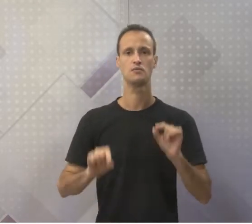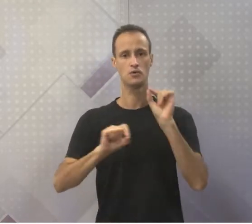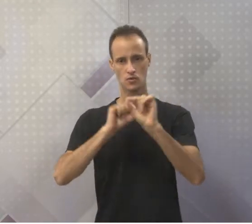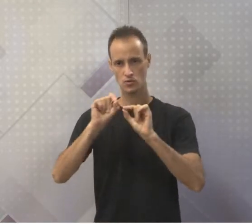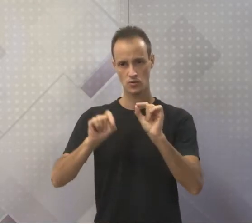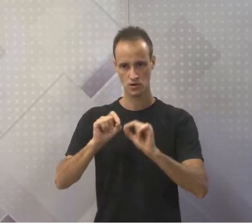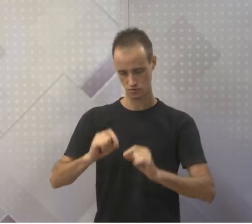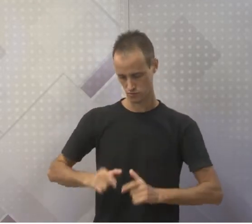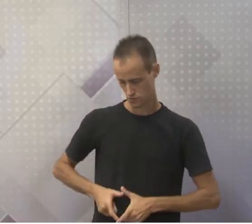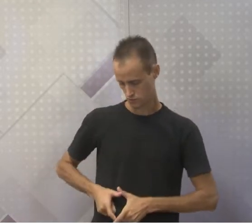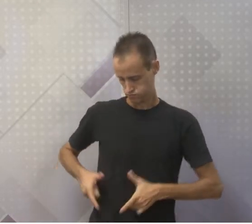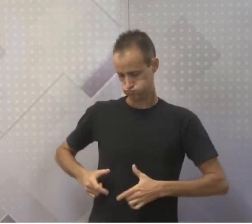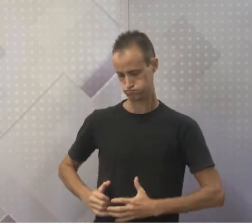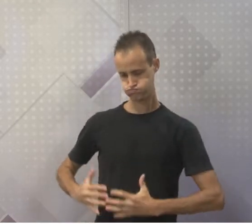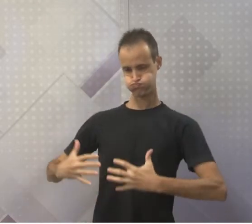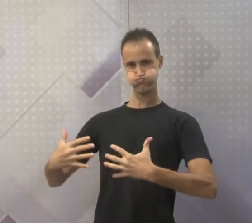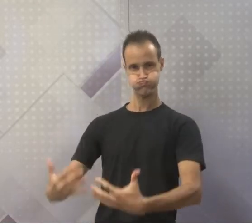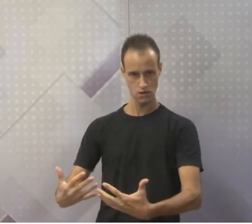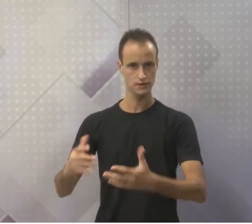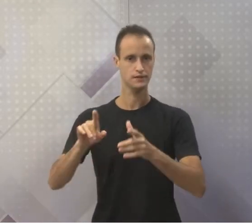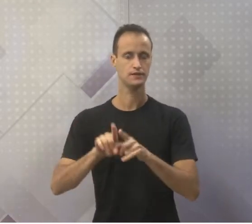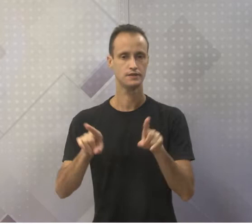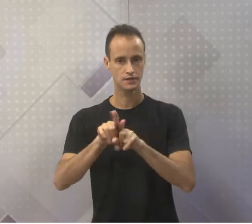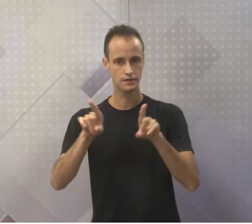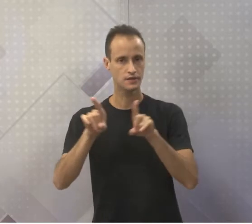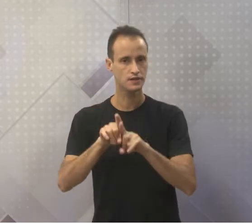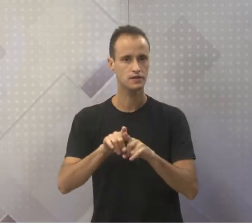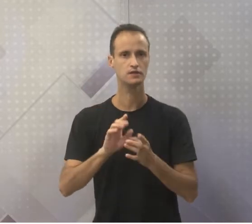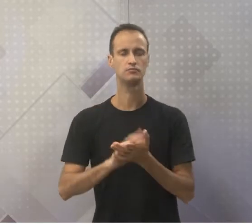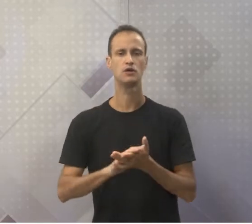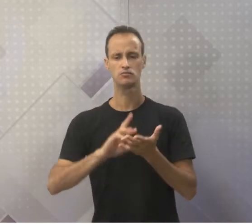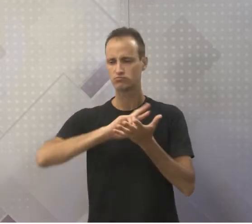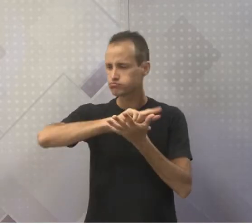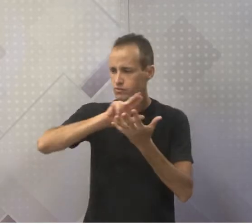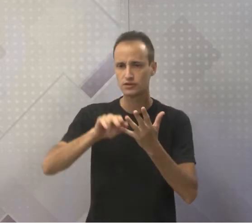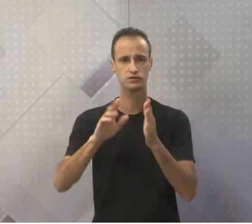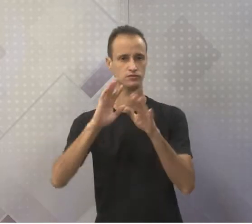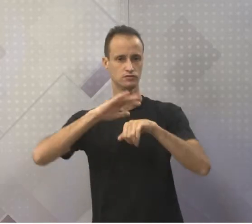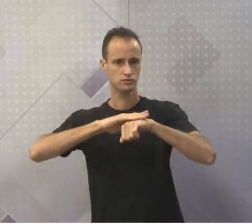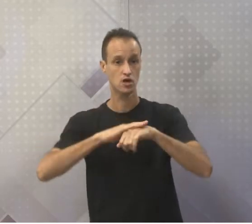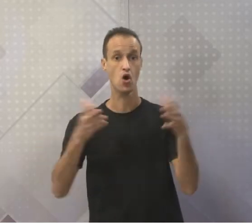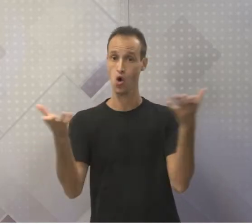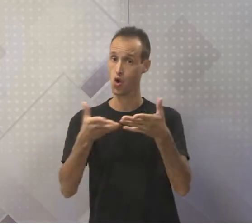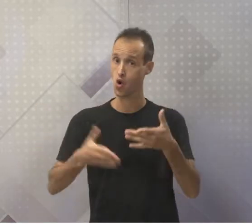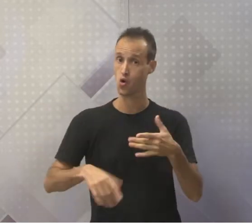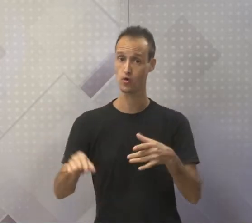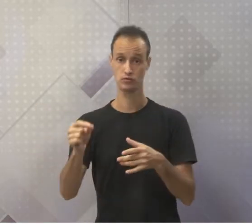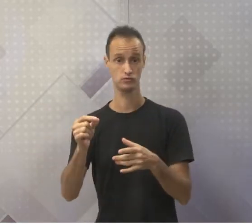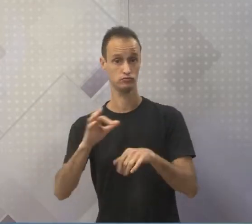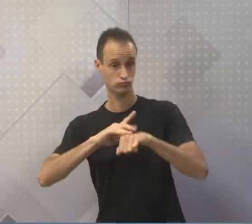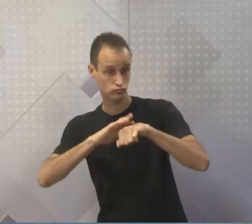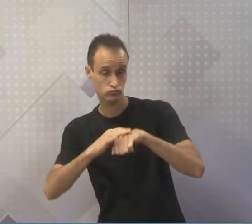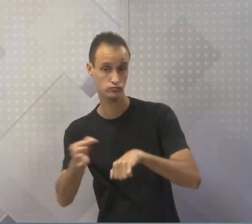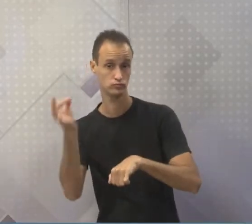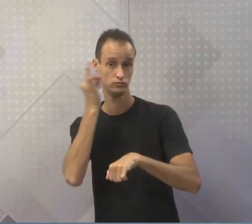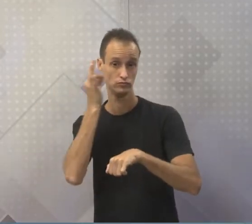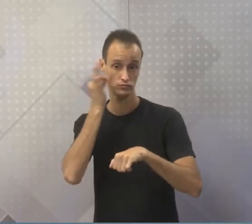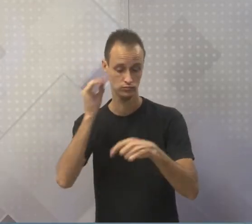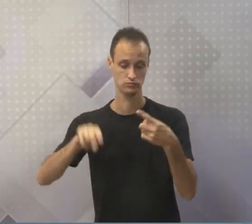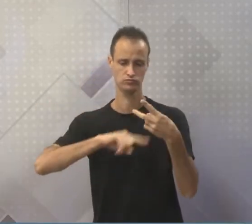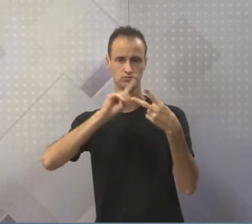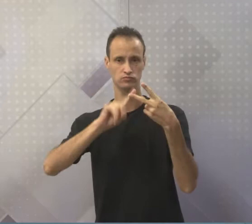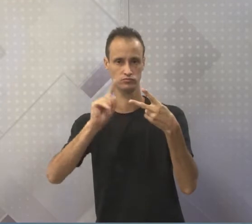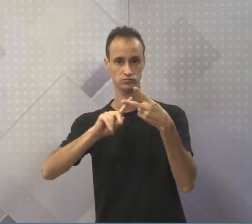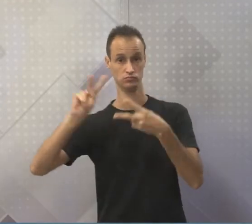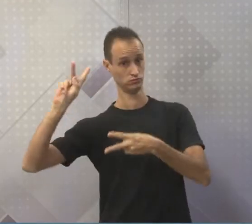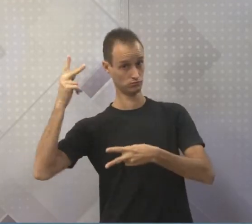esquistossomose. Vamos falar hoje sobre ascaridíase, leptospirose e hepatite. Professor, mas eu não me